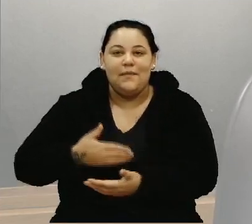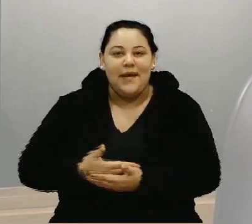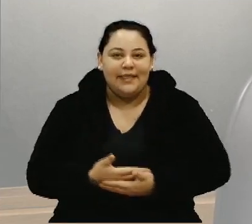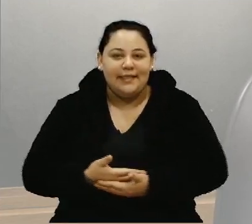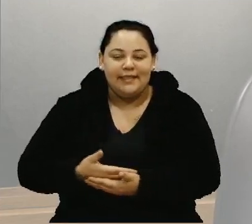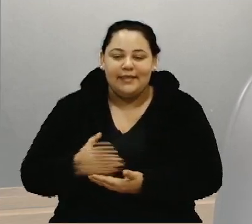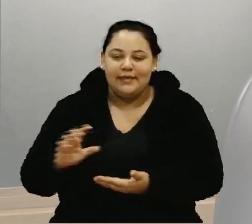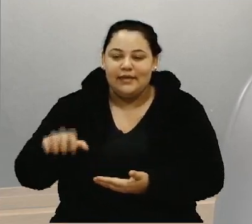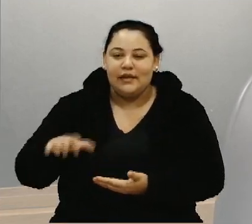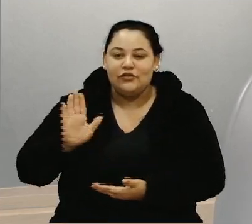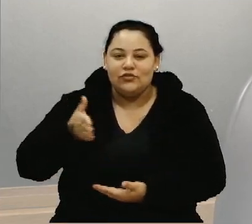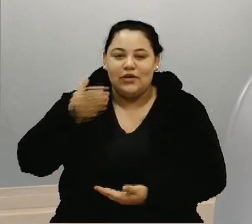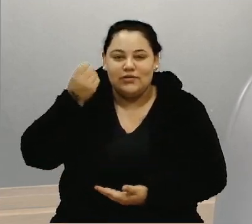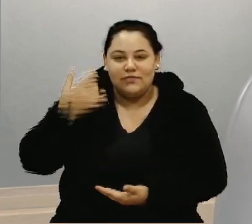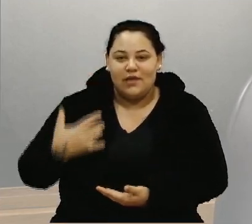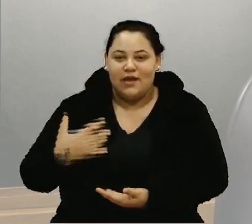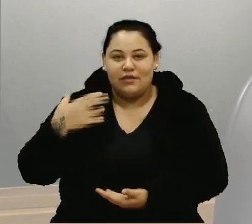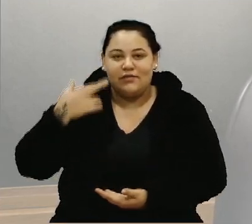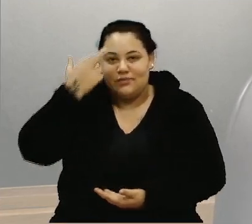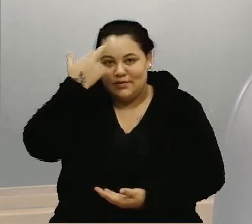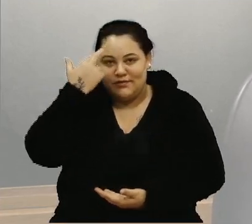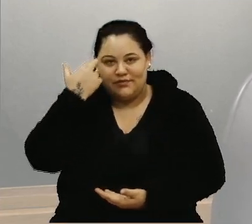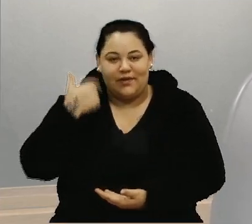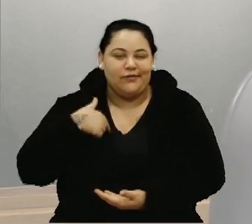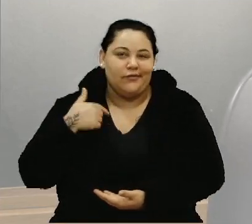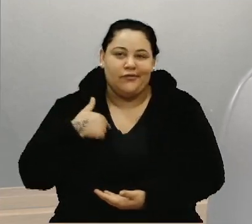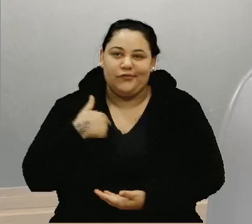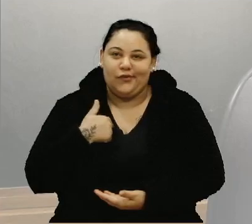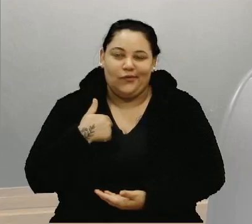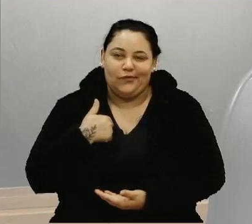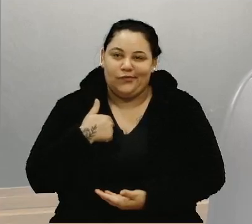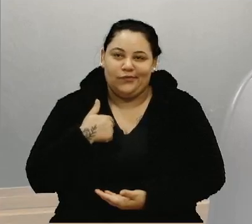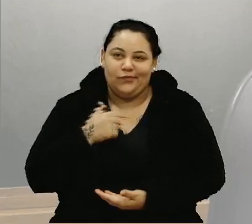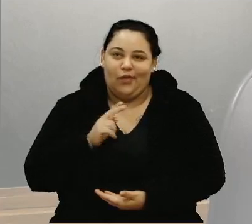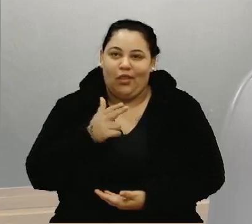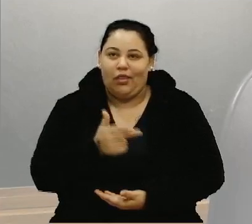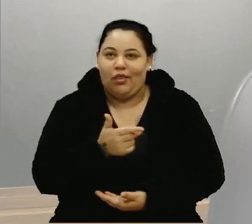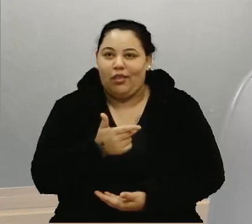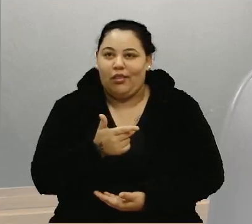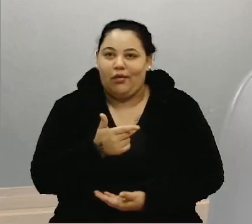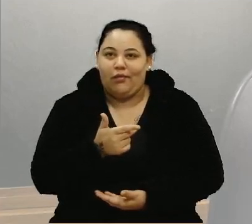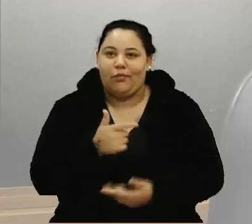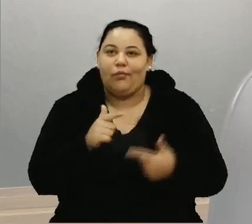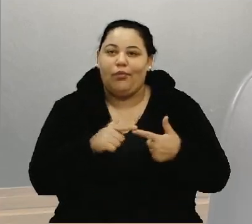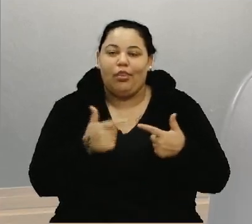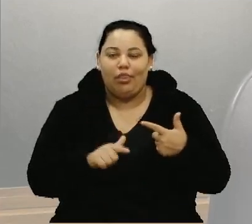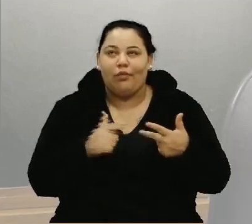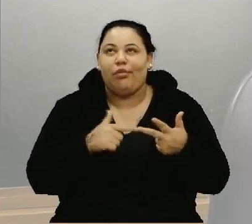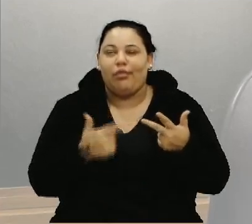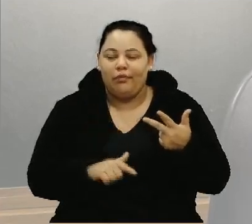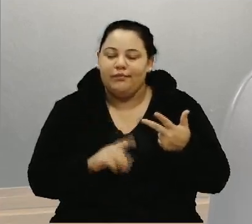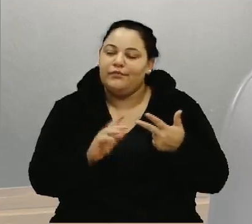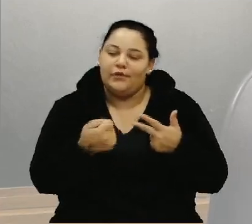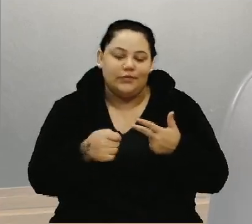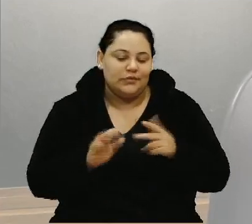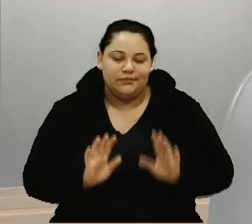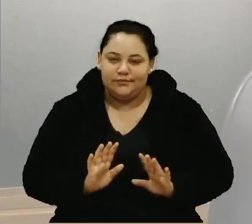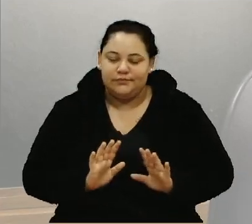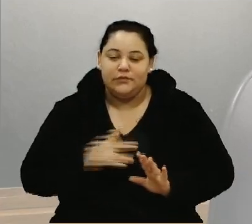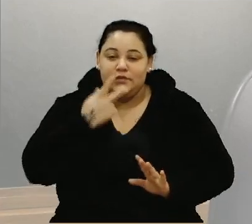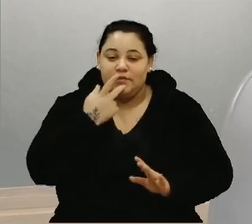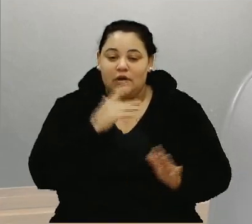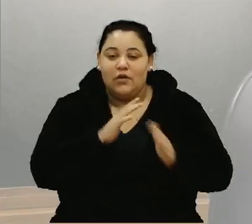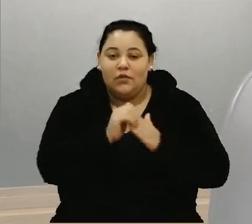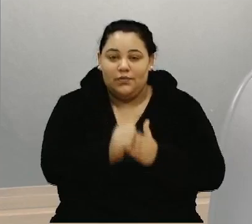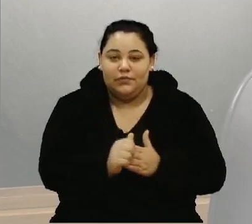pelo vereador Rafael, então não vou repetir, mas nós estávamos acompanhando desde sempre as